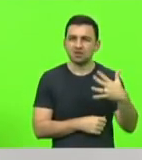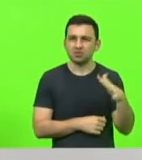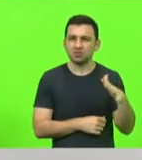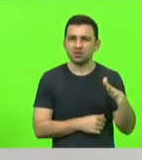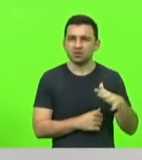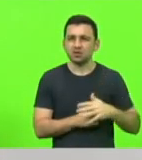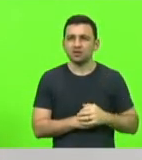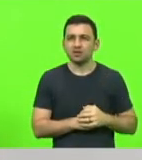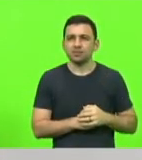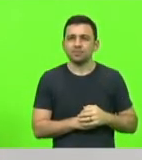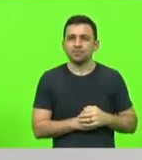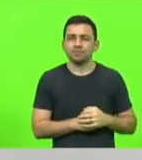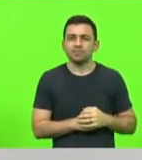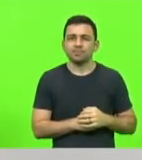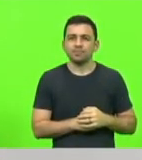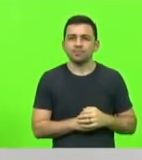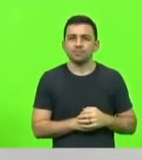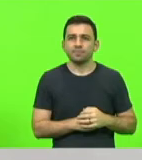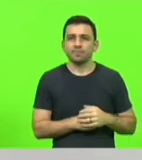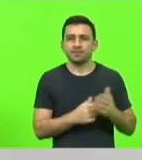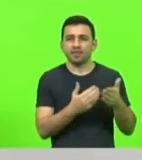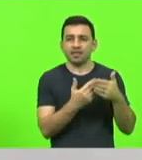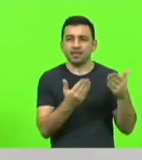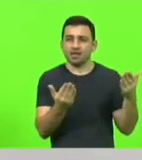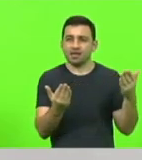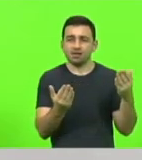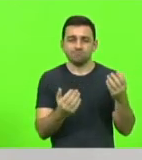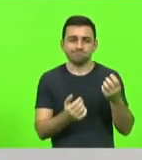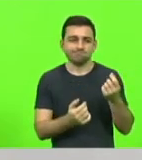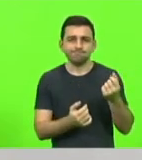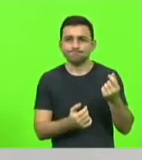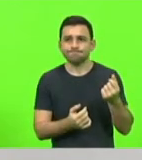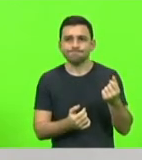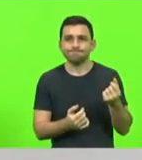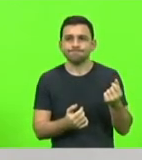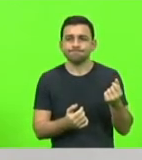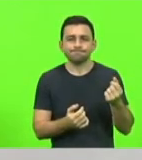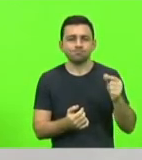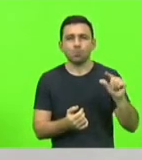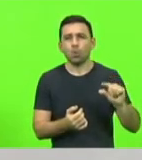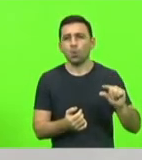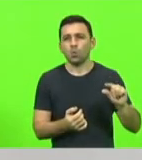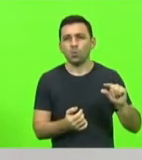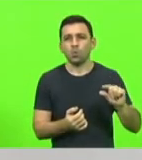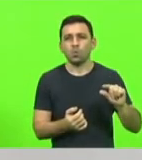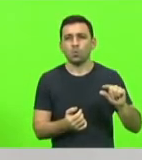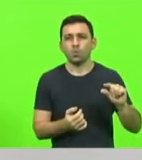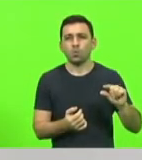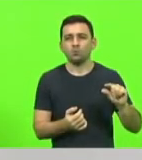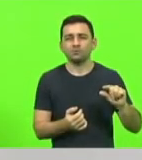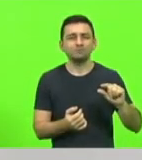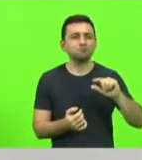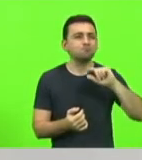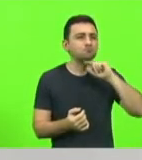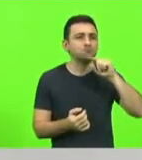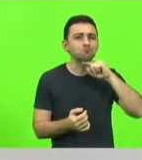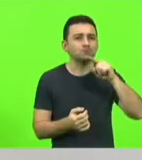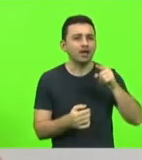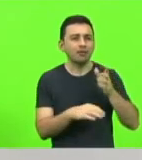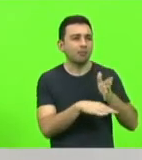com um poder aquisitivo pequeno e de poucas oportunidades.